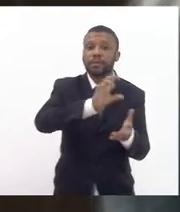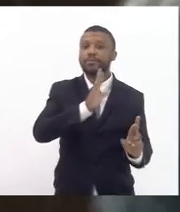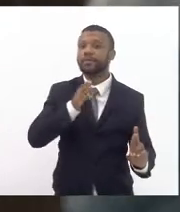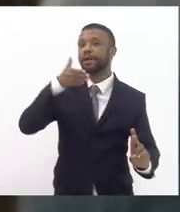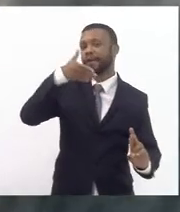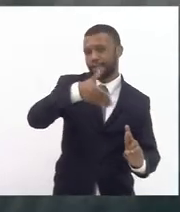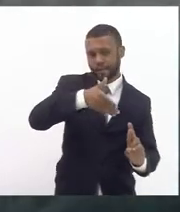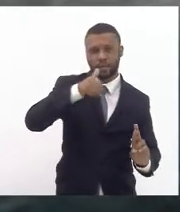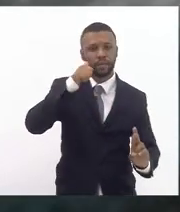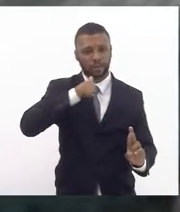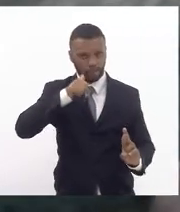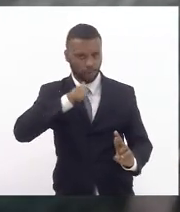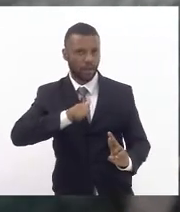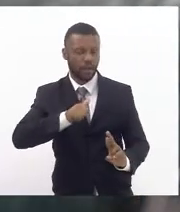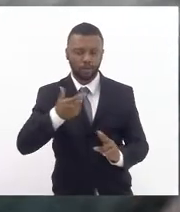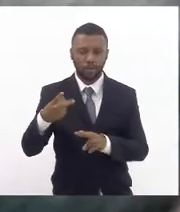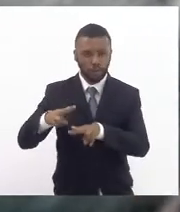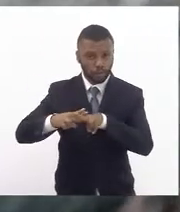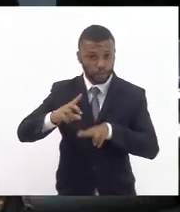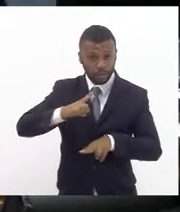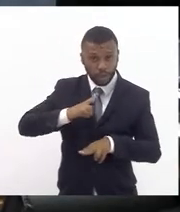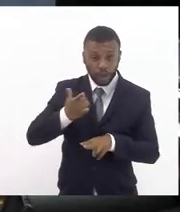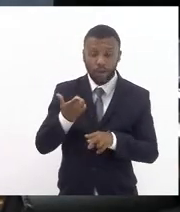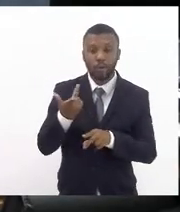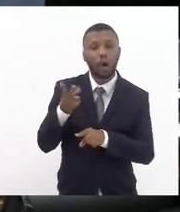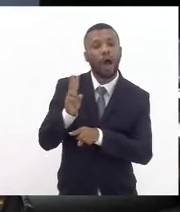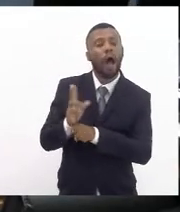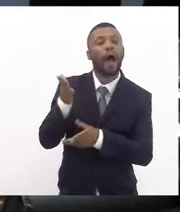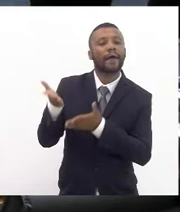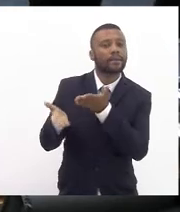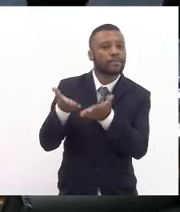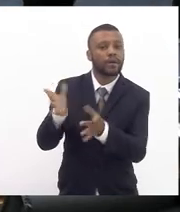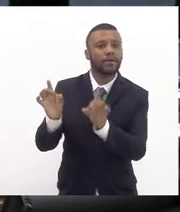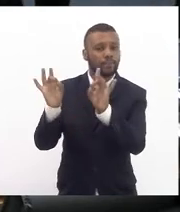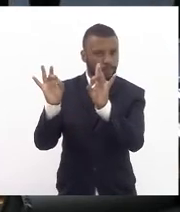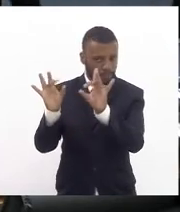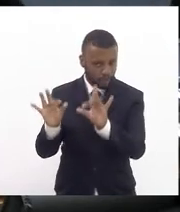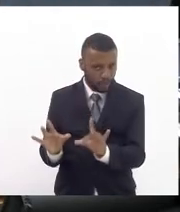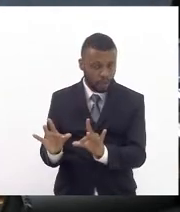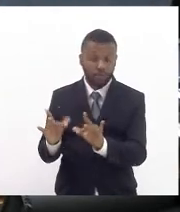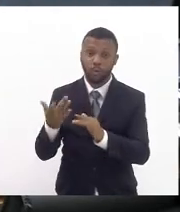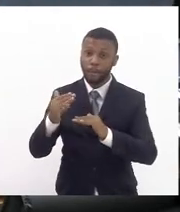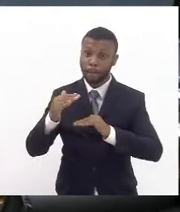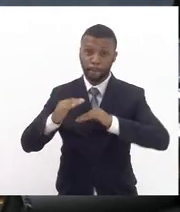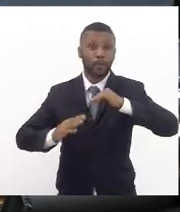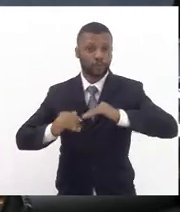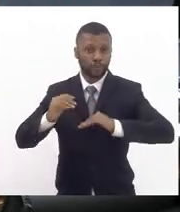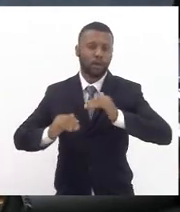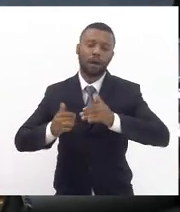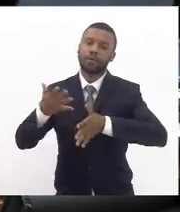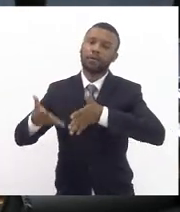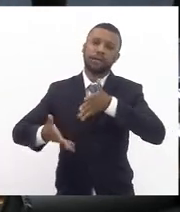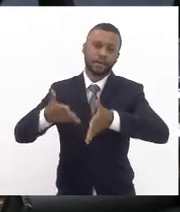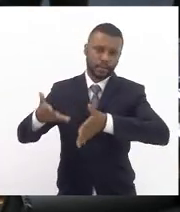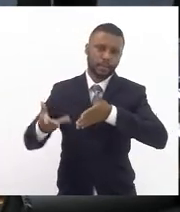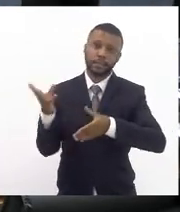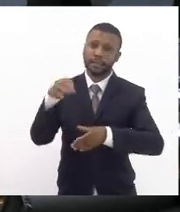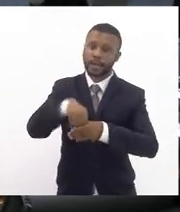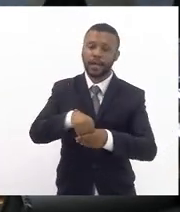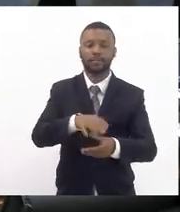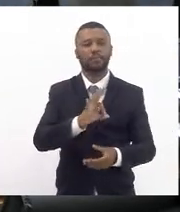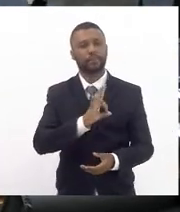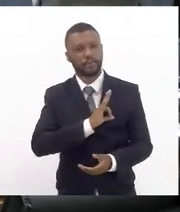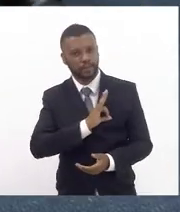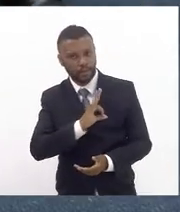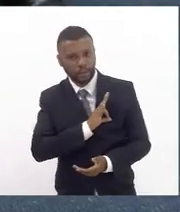ter um atendimento especializado com um profissional em Libras nas delegacias